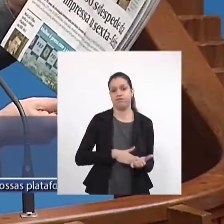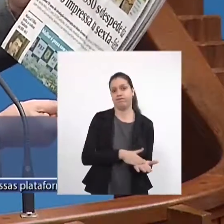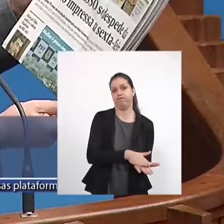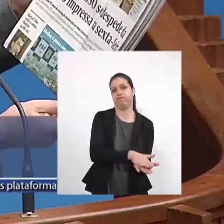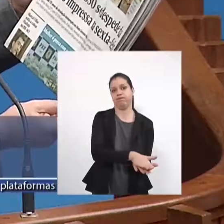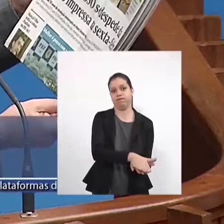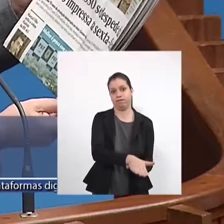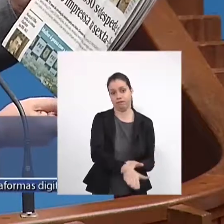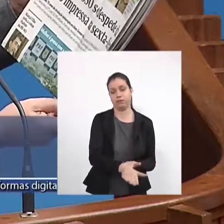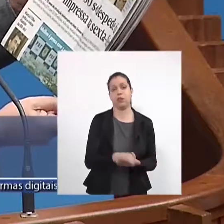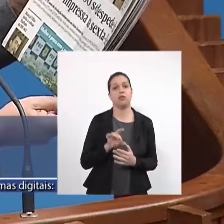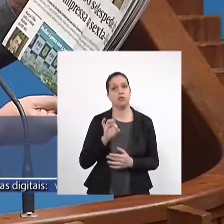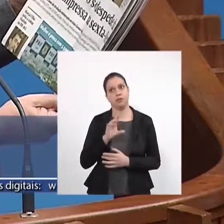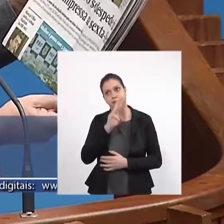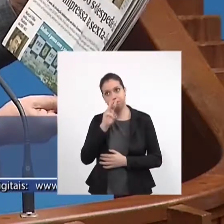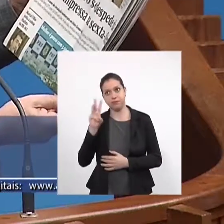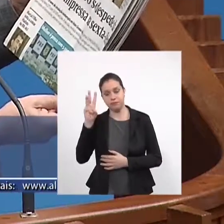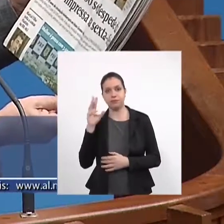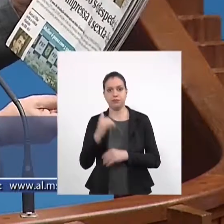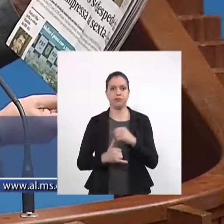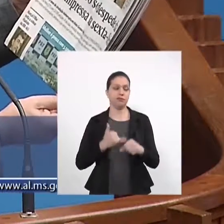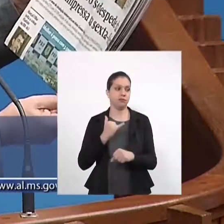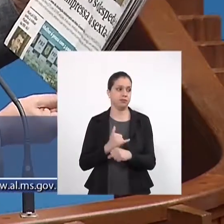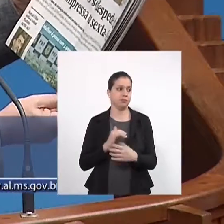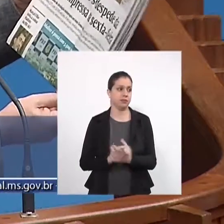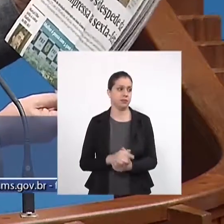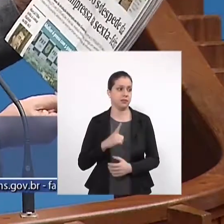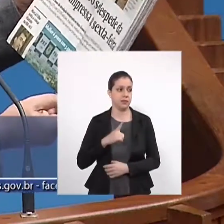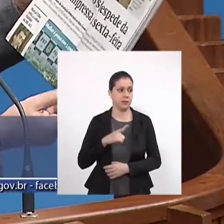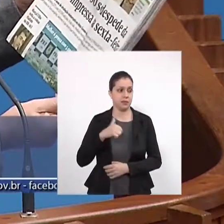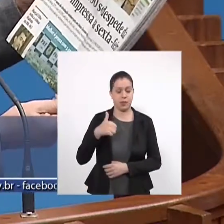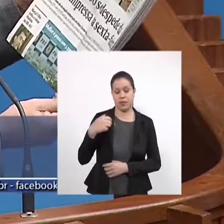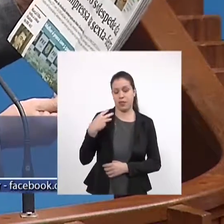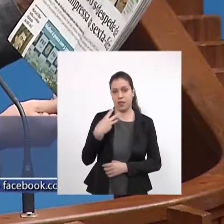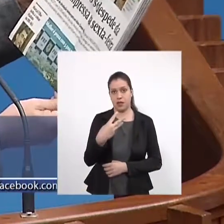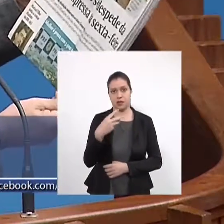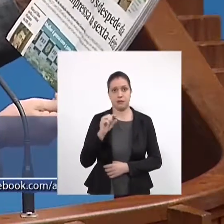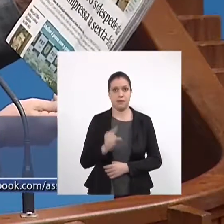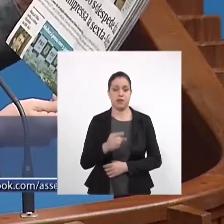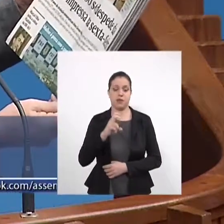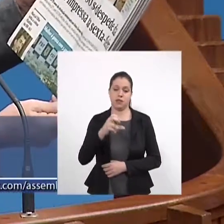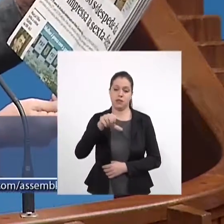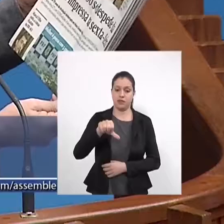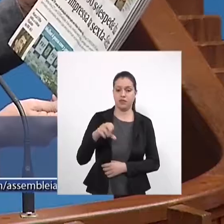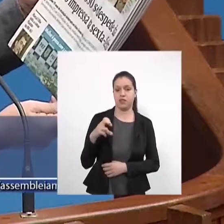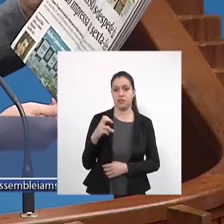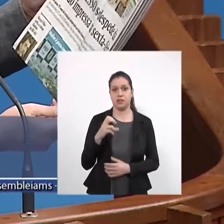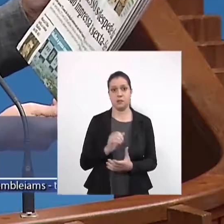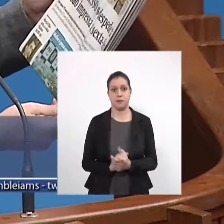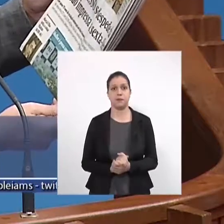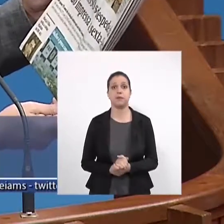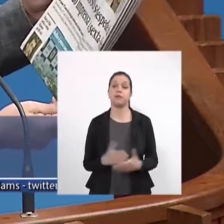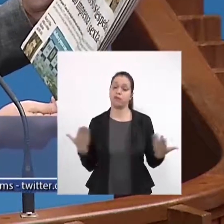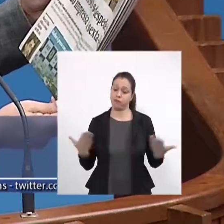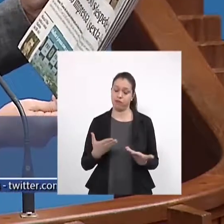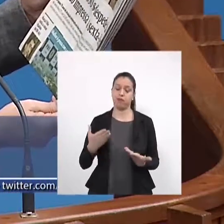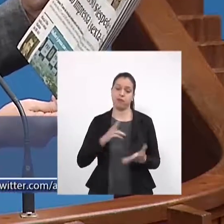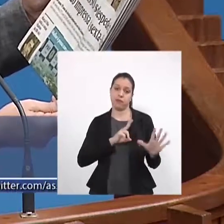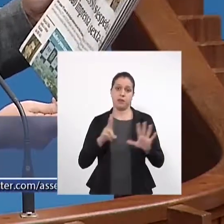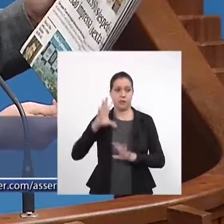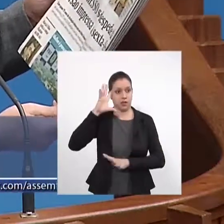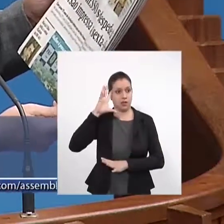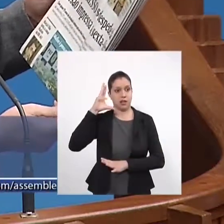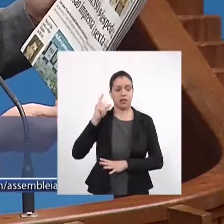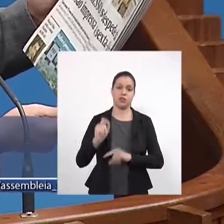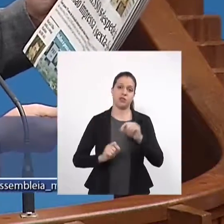sexta-feira, 27, com 13.595 edições. A decisão revelada nessa semana